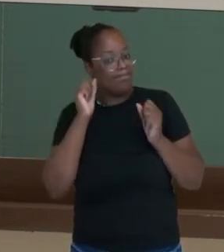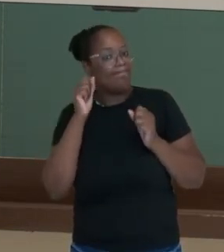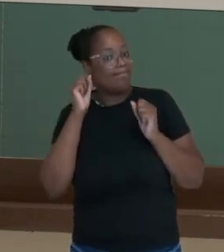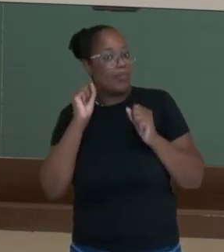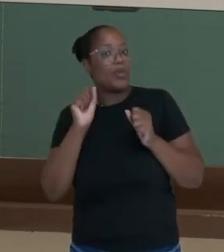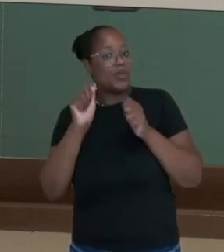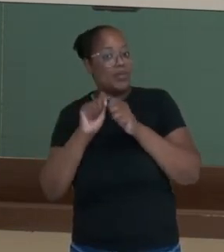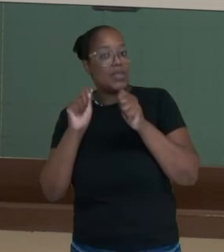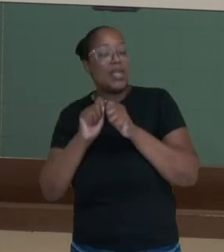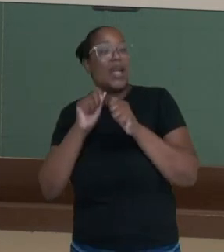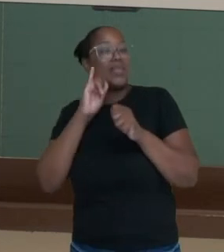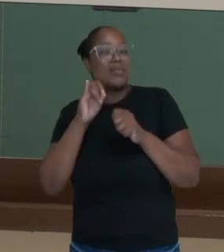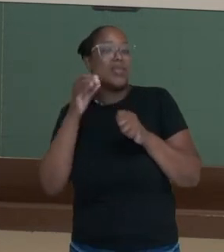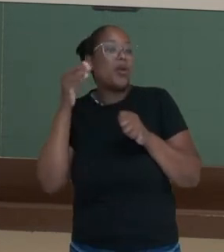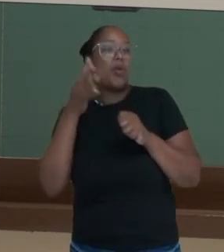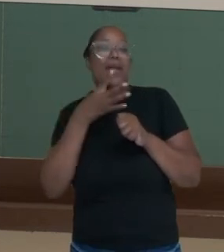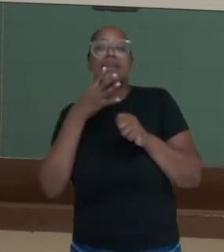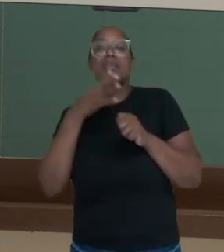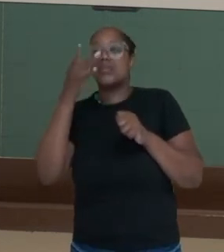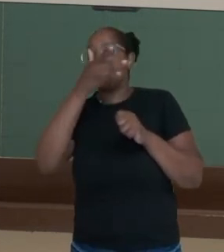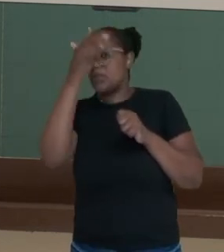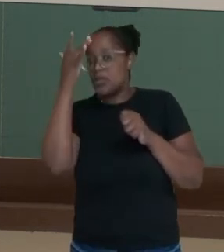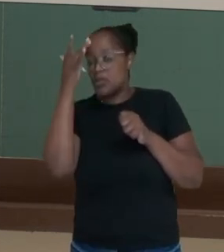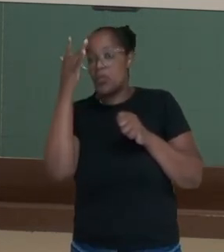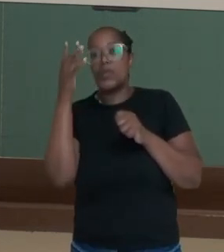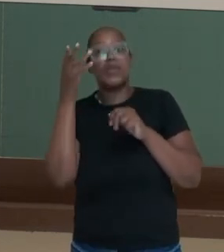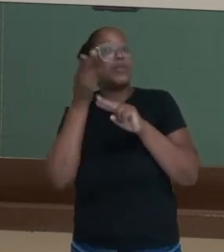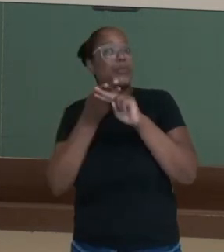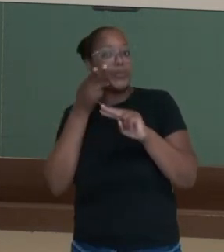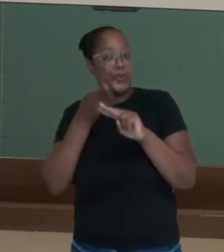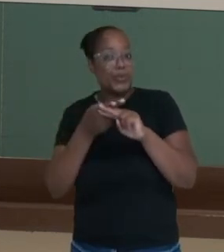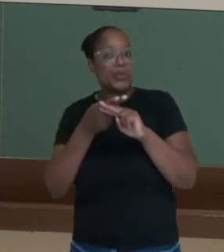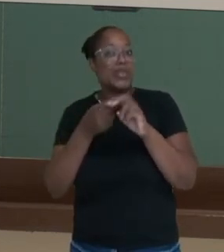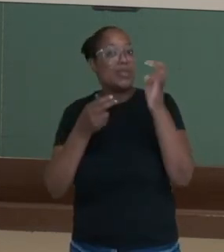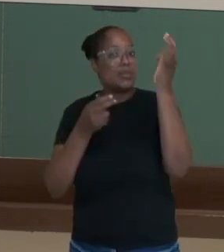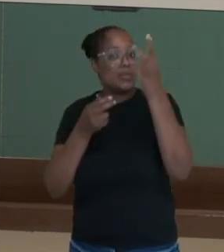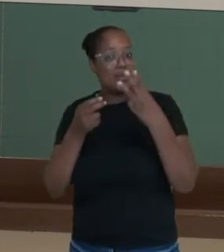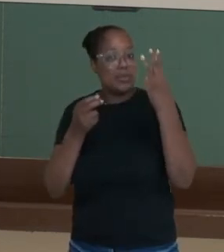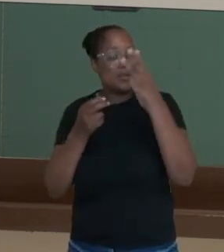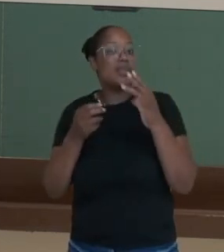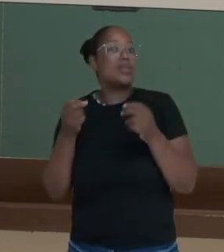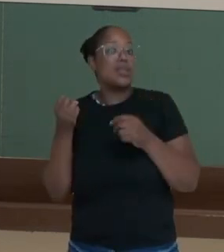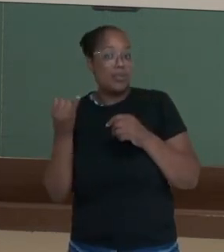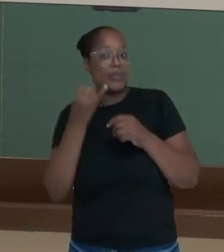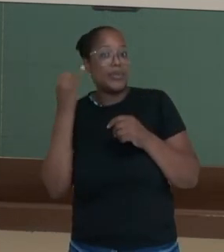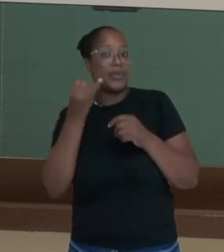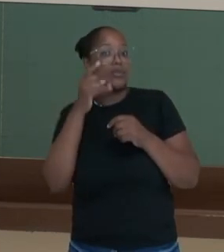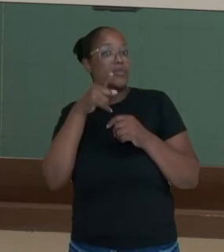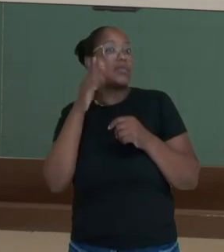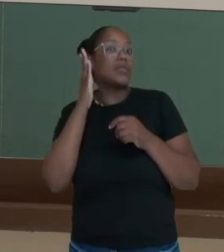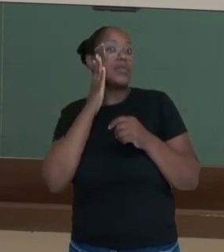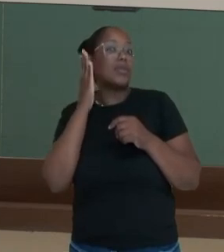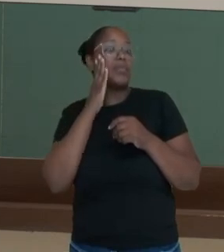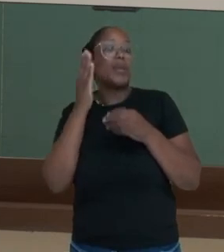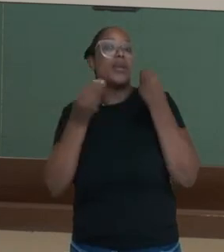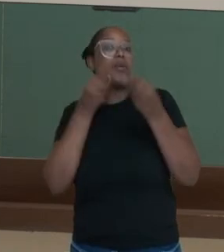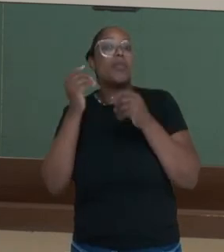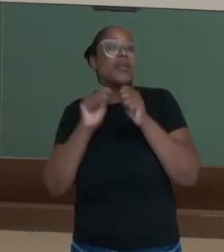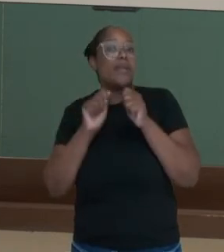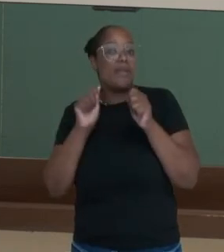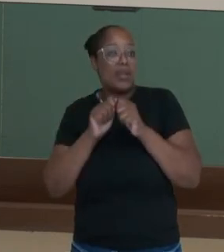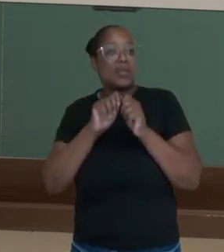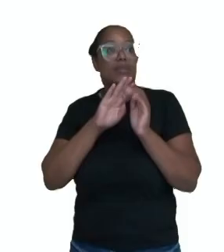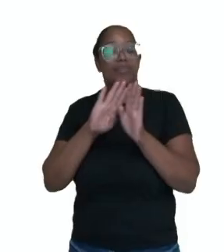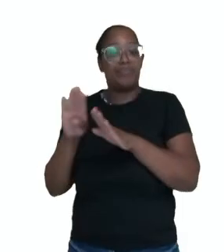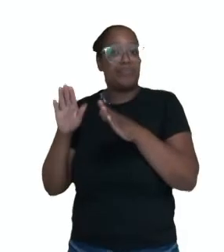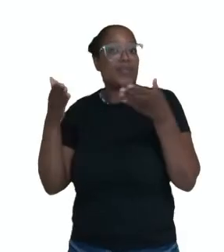que toca, peça para ele te dar a oportunidade, porque é bem bacana você tocar um berimbau, tá bom? Terceira atividade